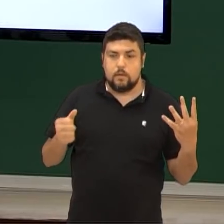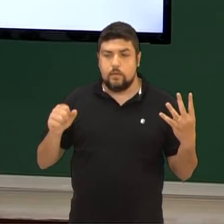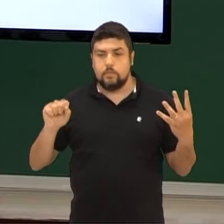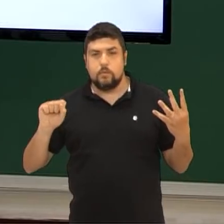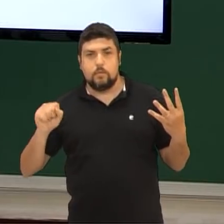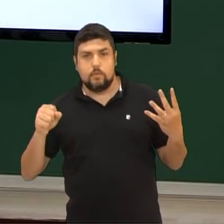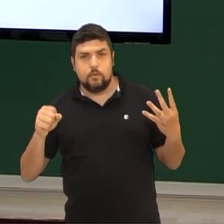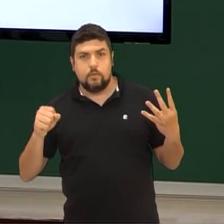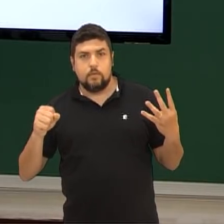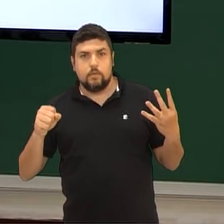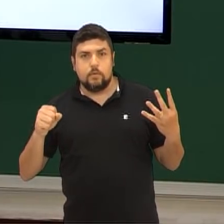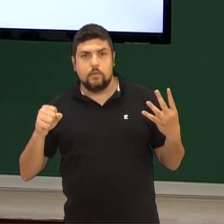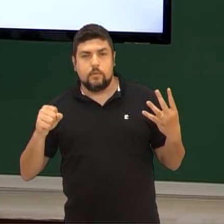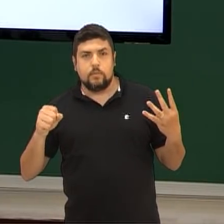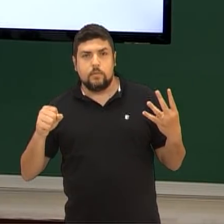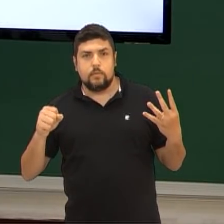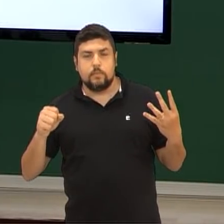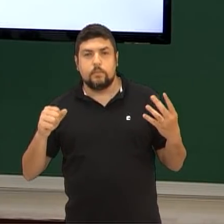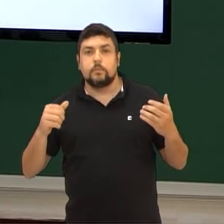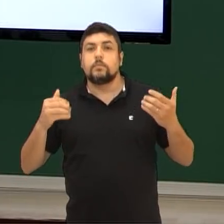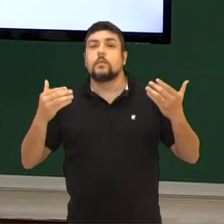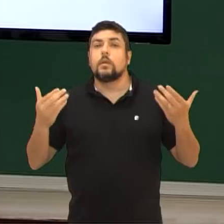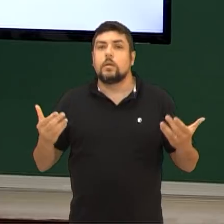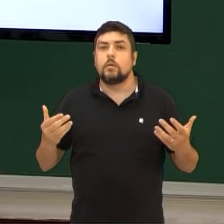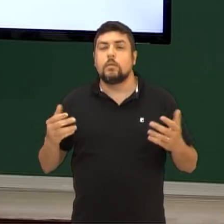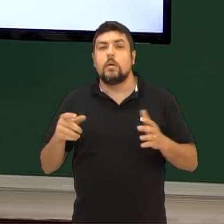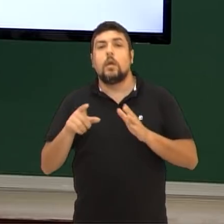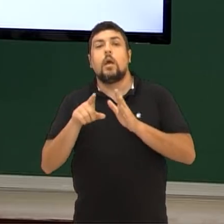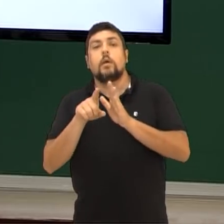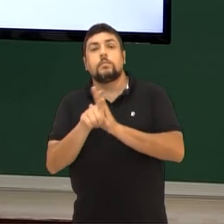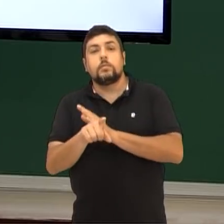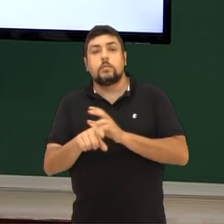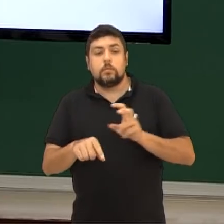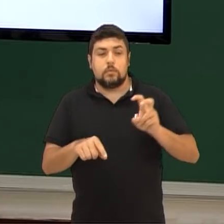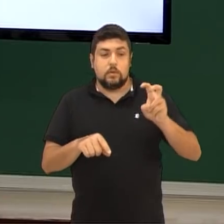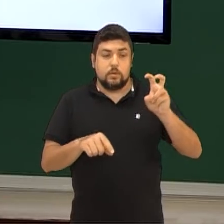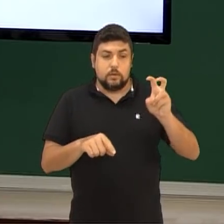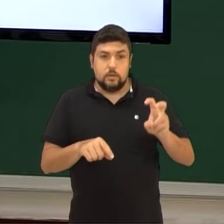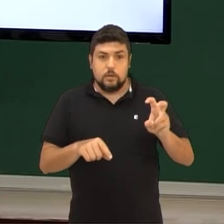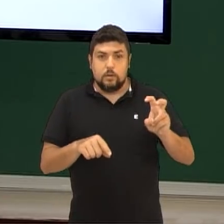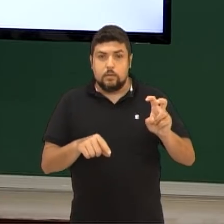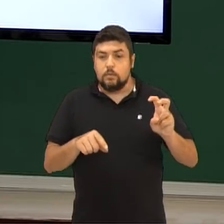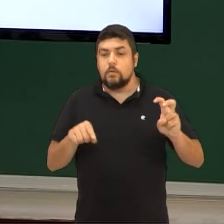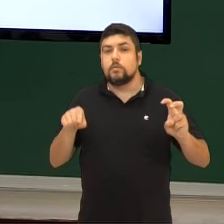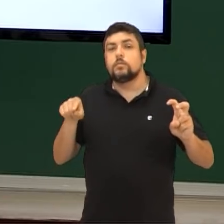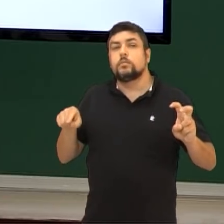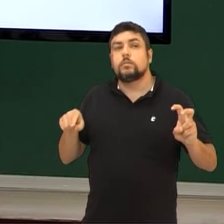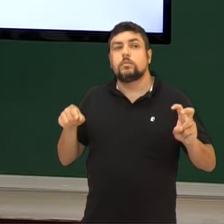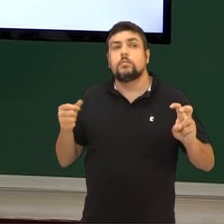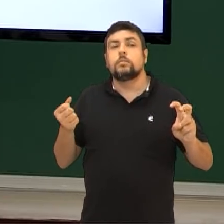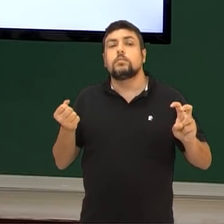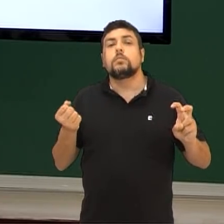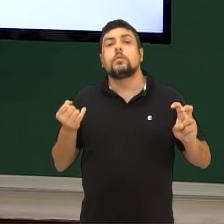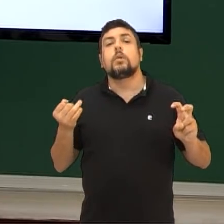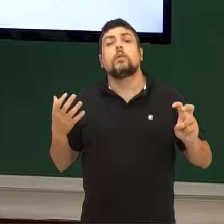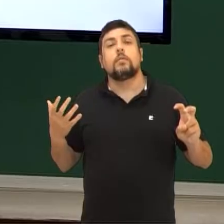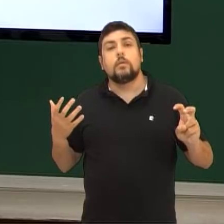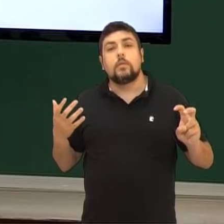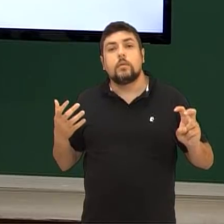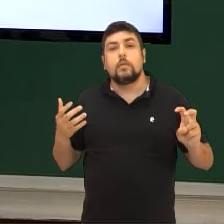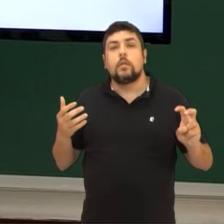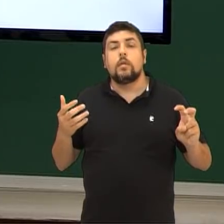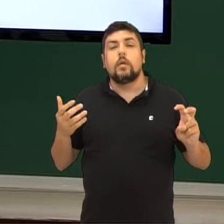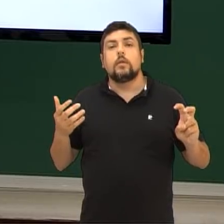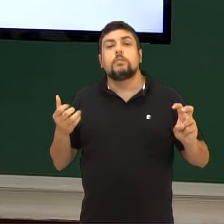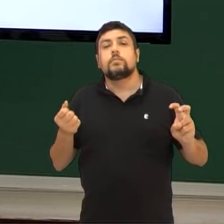8. Logo, a pergunta é 5 litros de água, quantos ml de